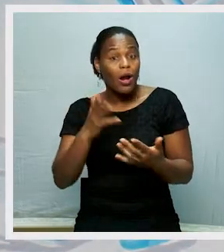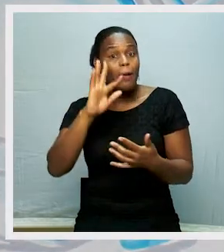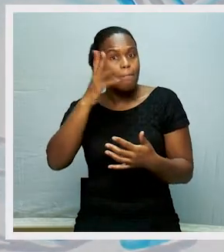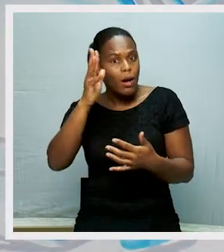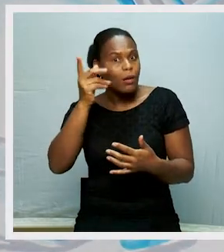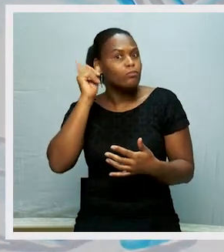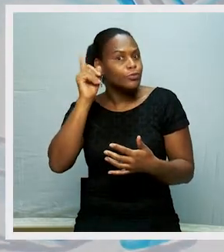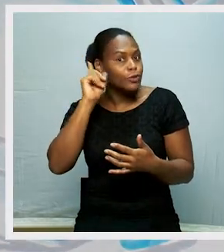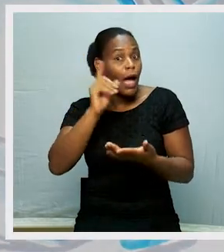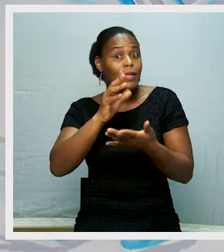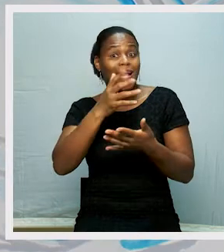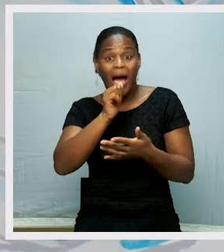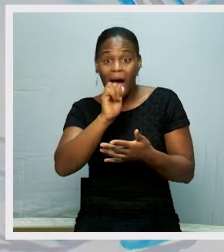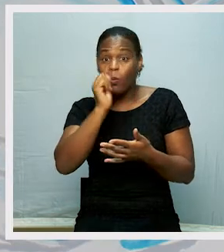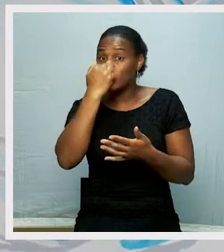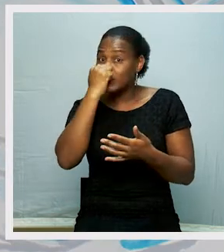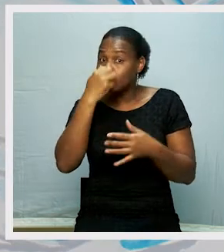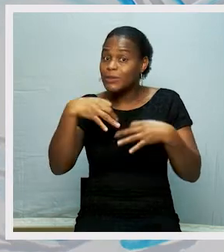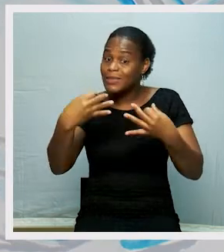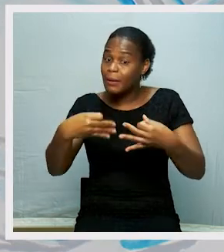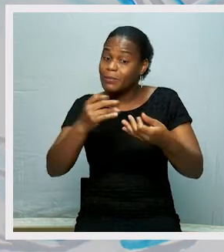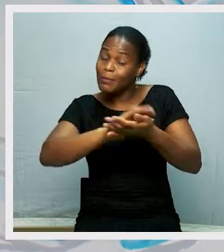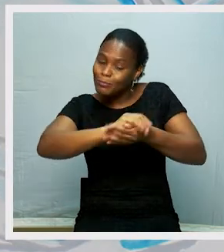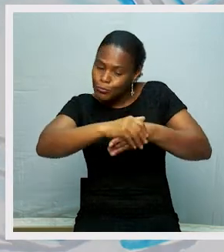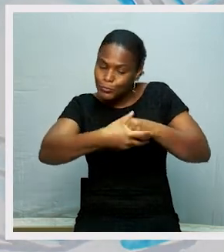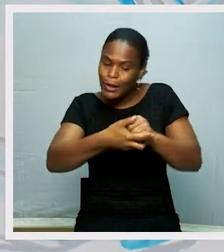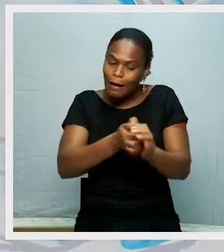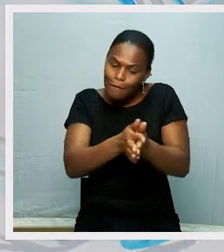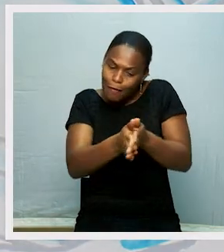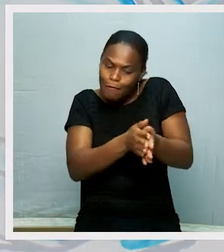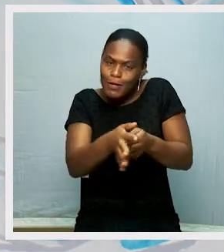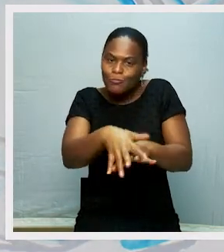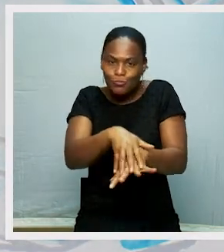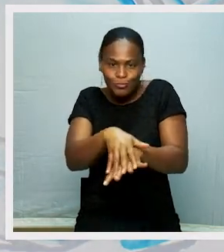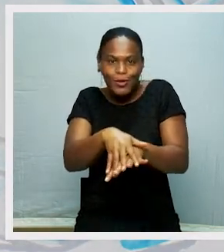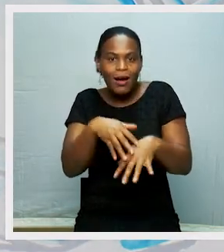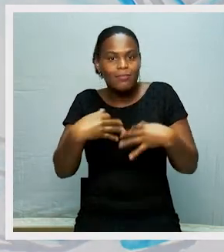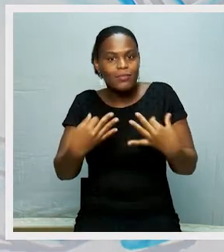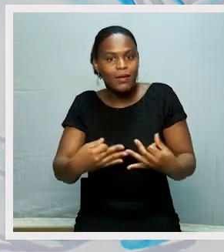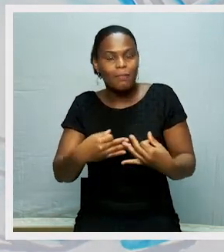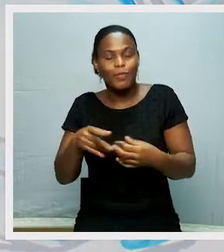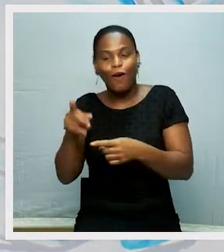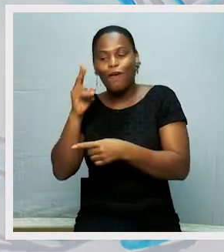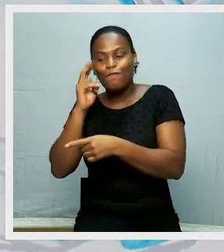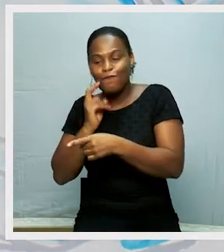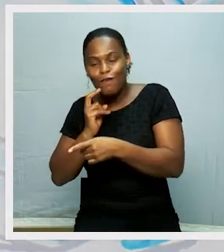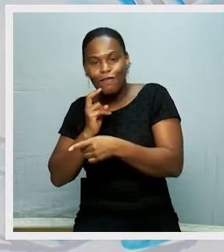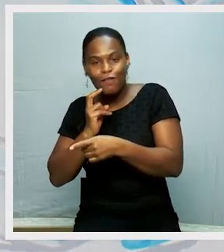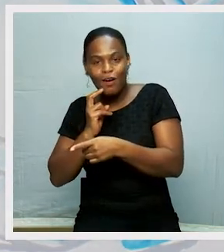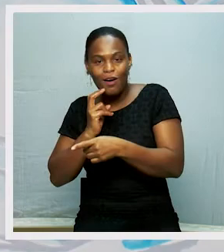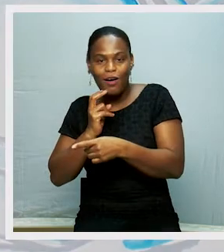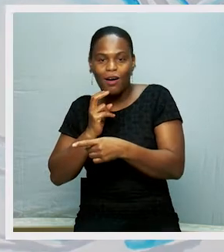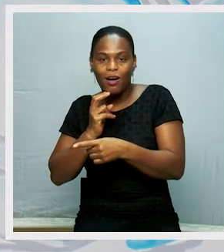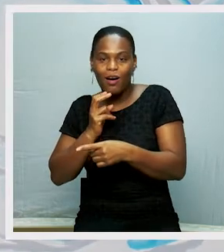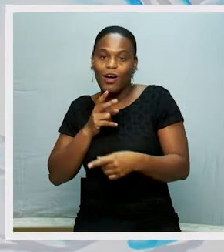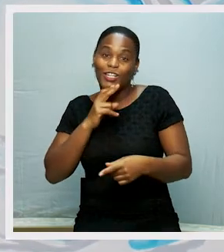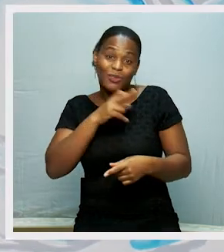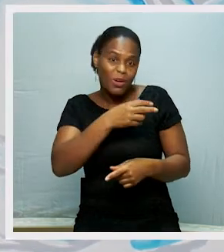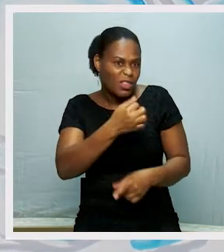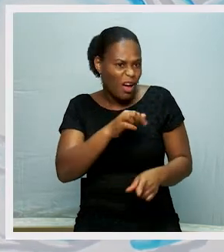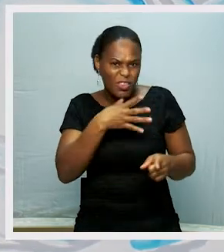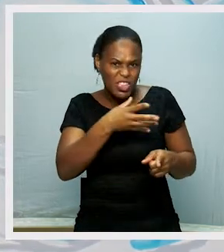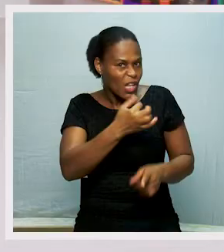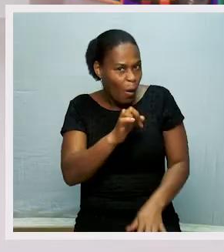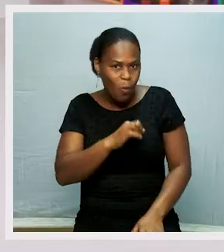mãos frequentemente com água e sabão. Então, a avó